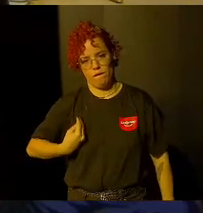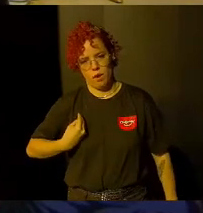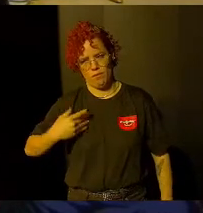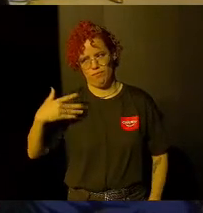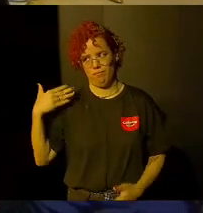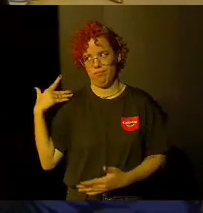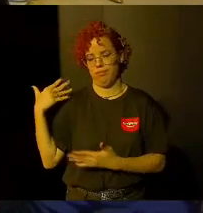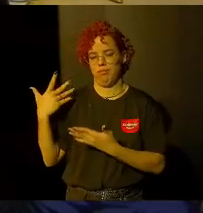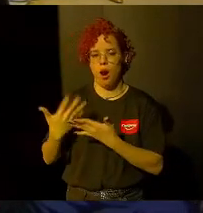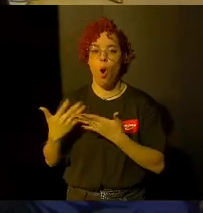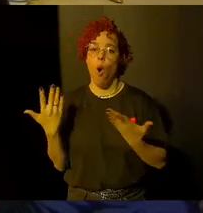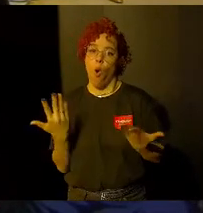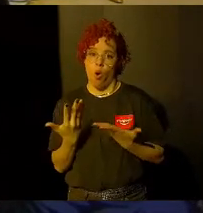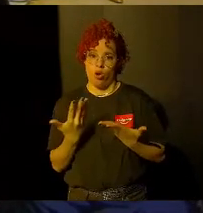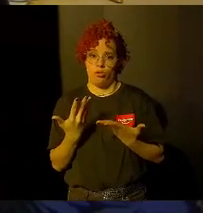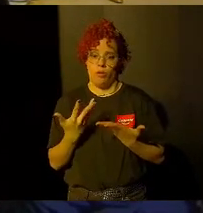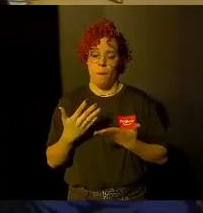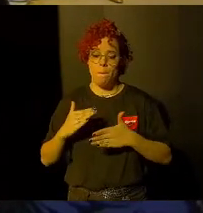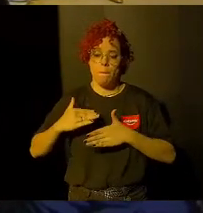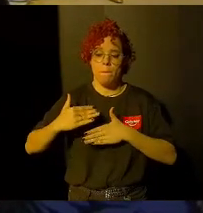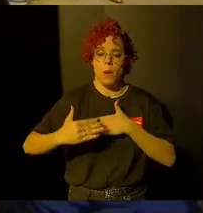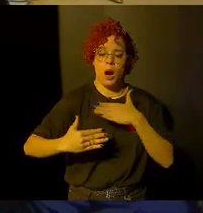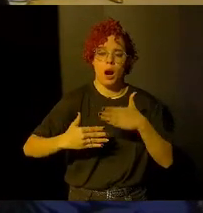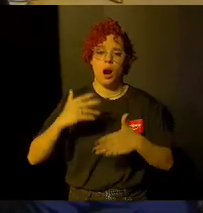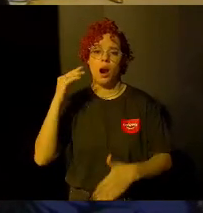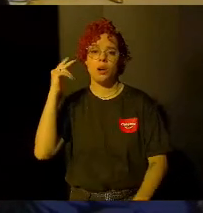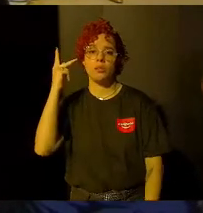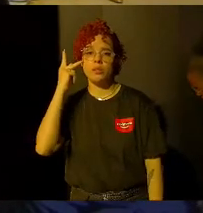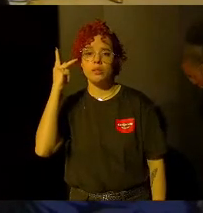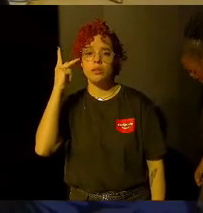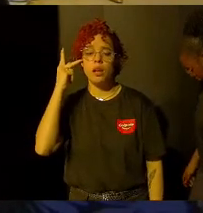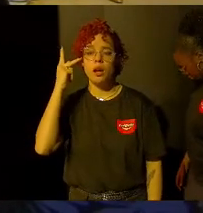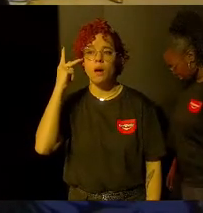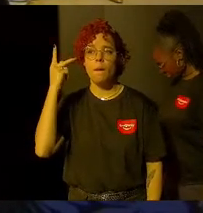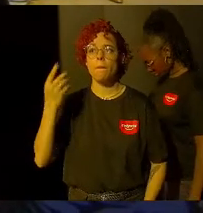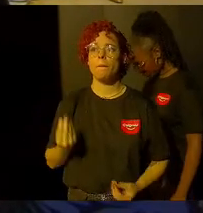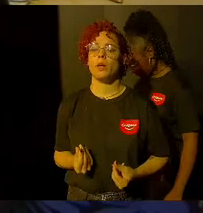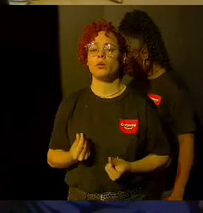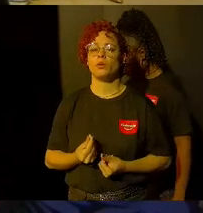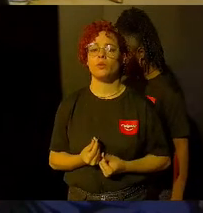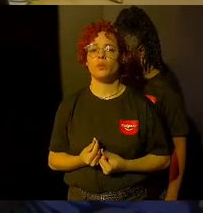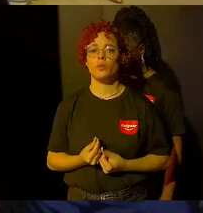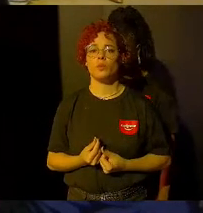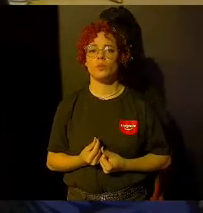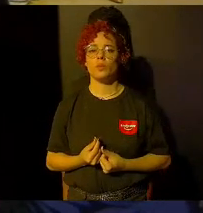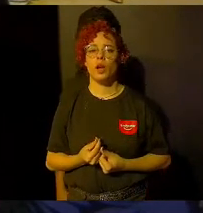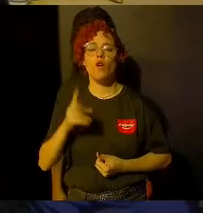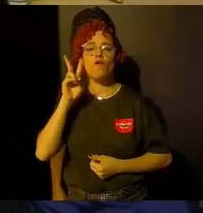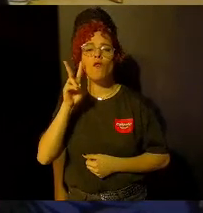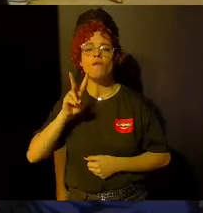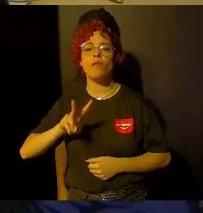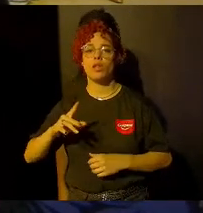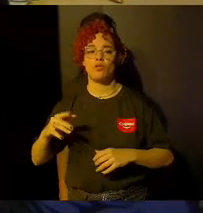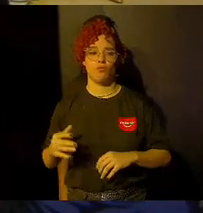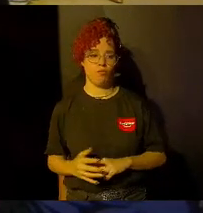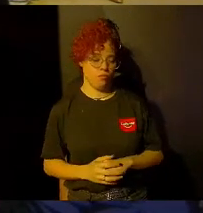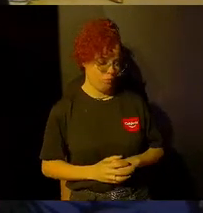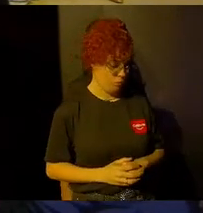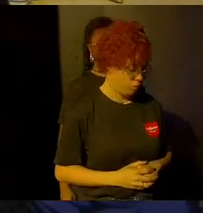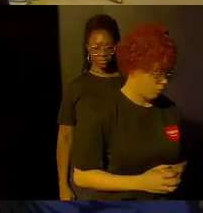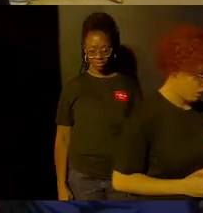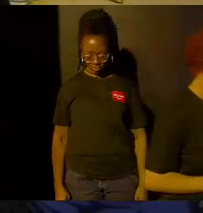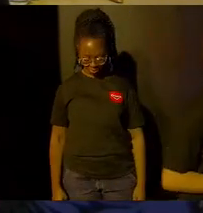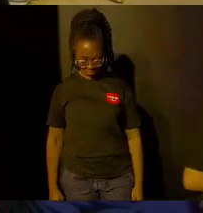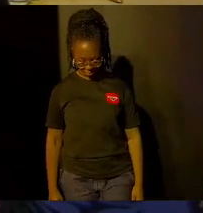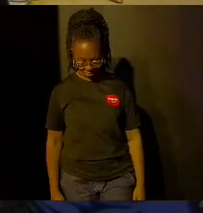ou através do São Paulo em ônibus e vou vendo sítios arqueológicos